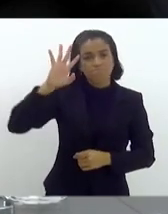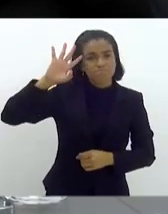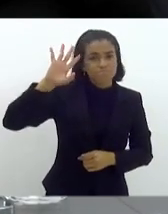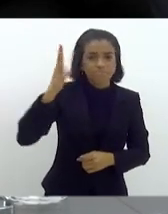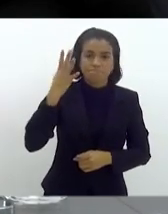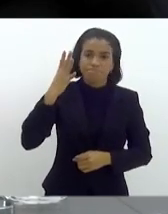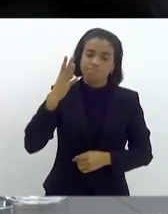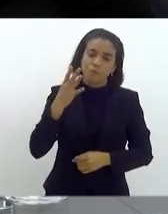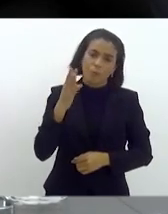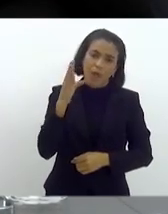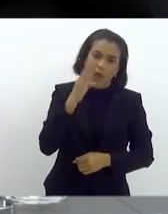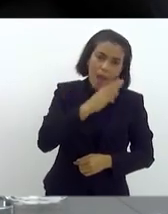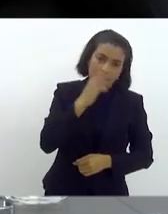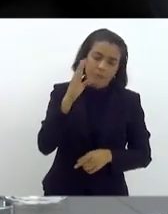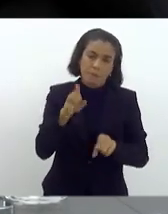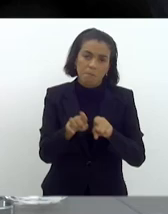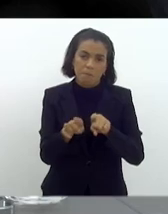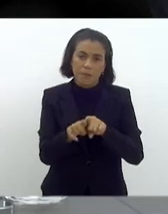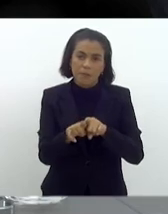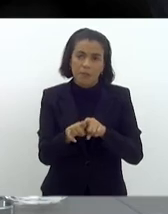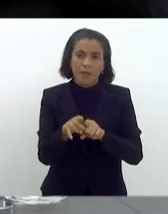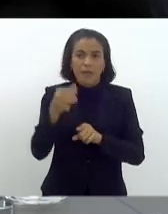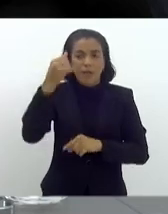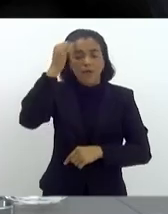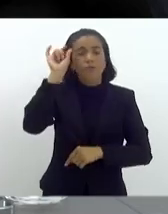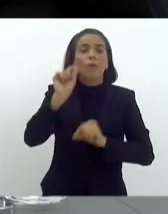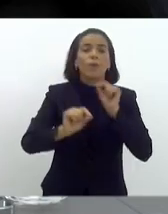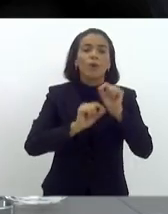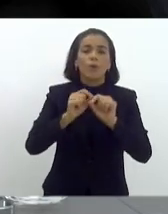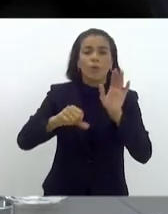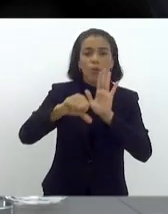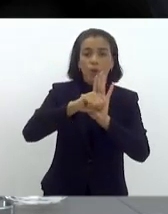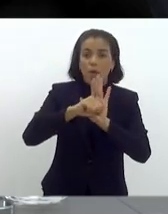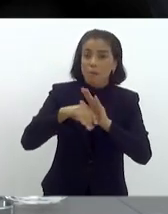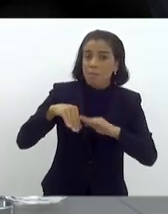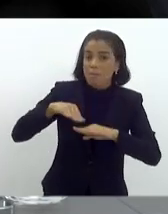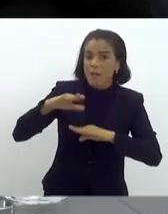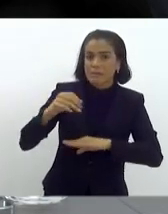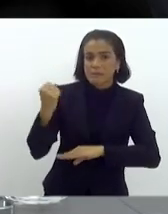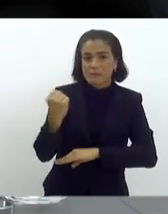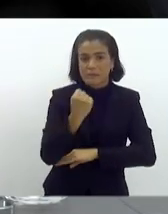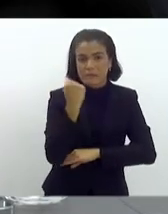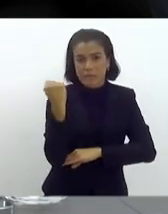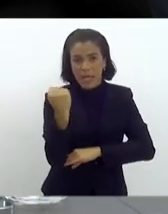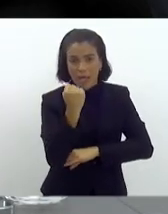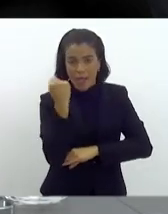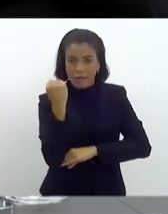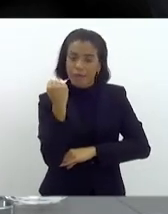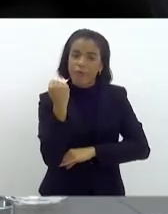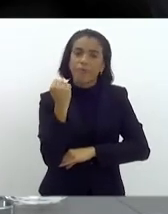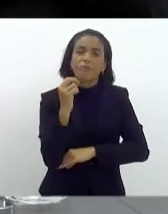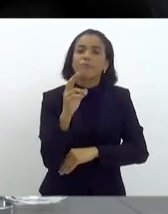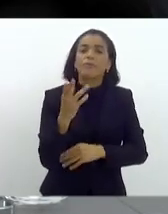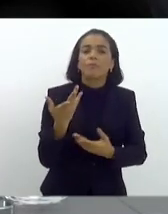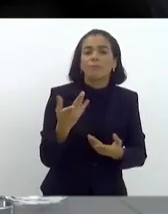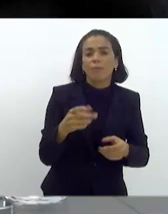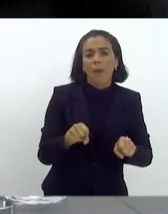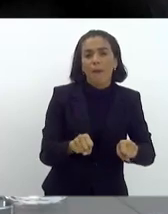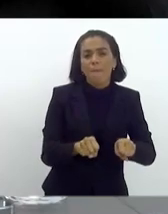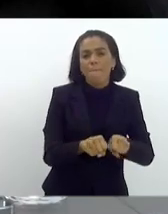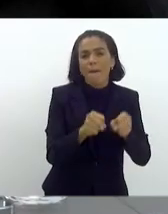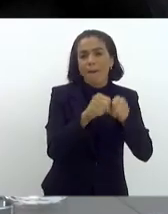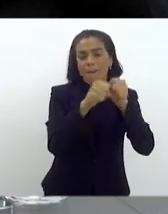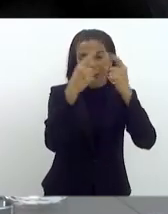eficiente evitando às vezes um crime mais gravoso que possa ser resultante de uma escalada de violência